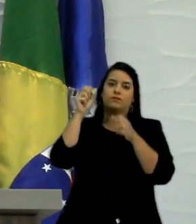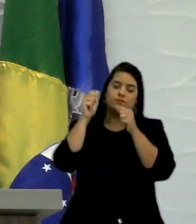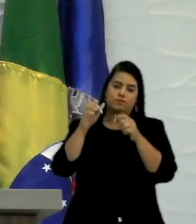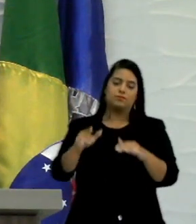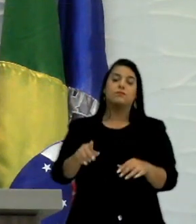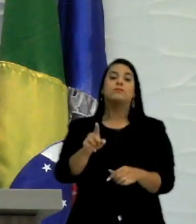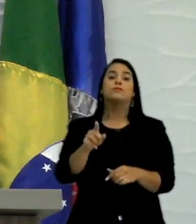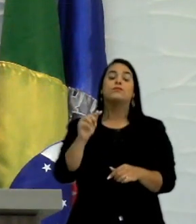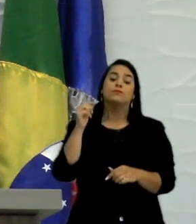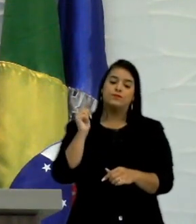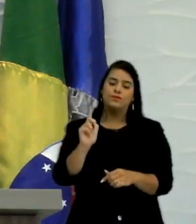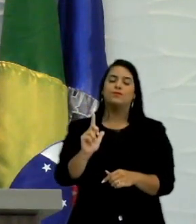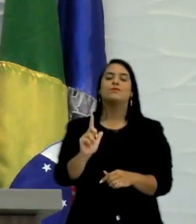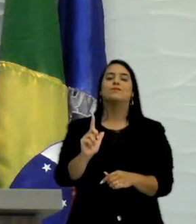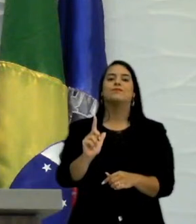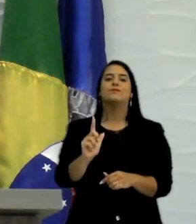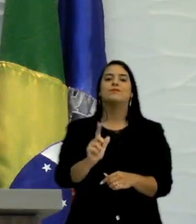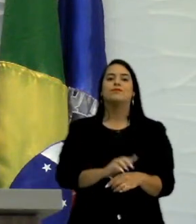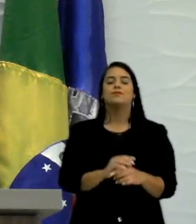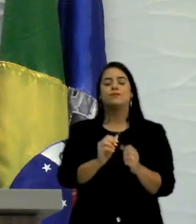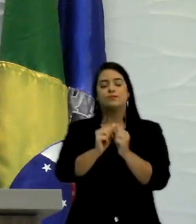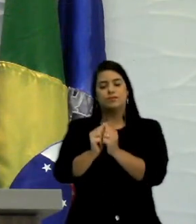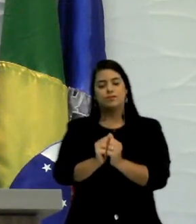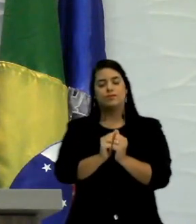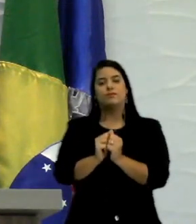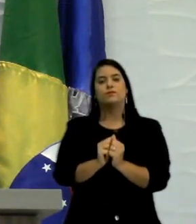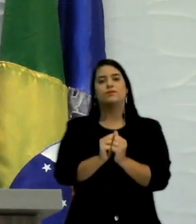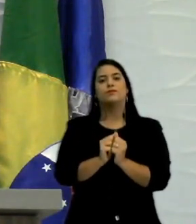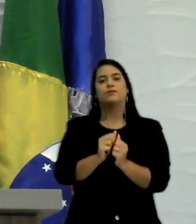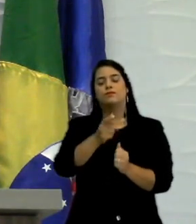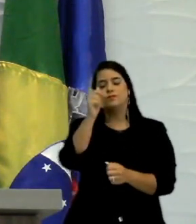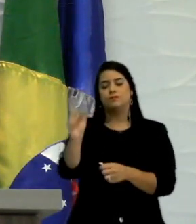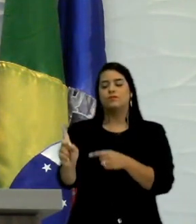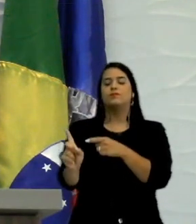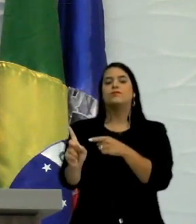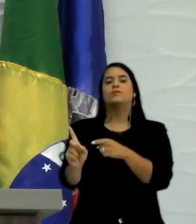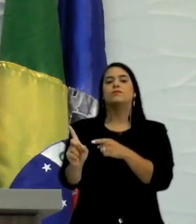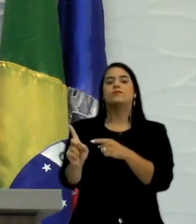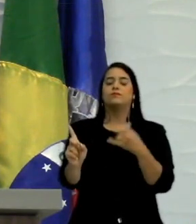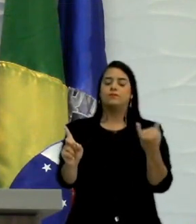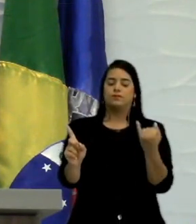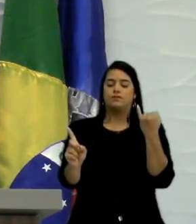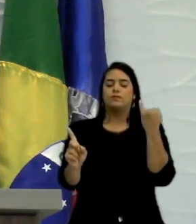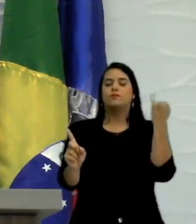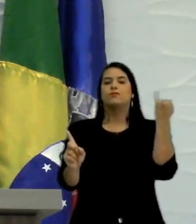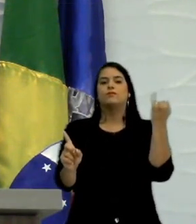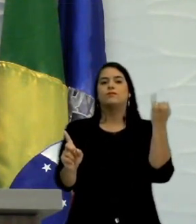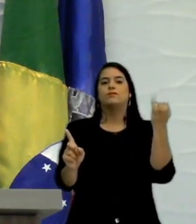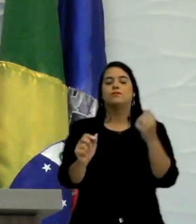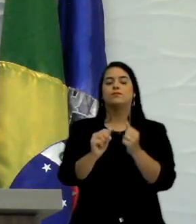você consiga chegar lá, Oséias, junto, mas um grande cidadão, você está um grande cidadão lá junto, mas